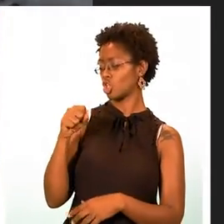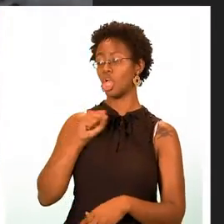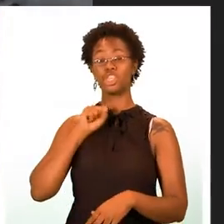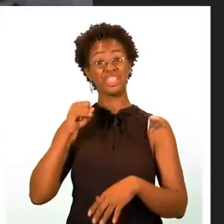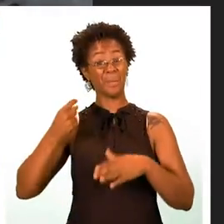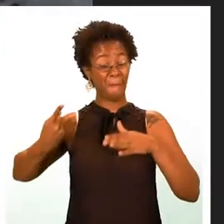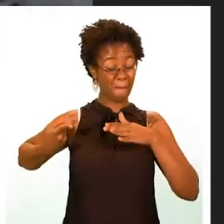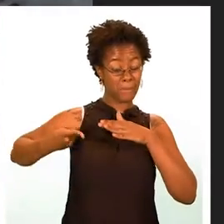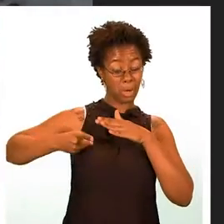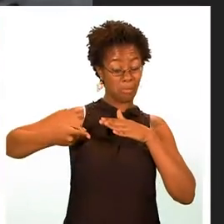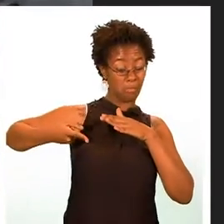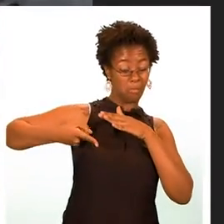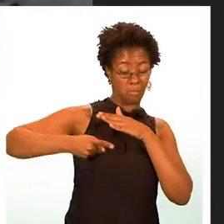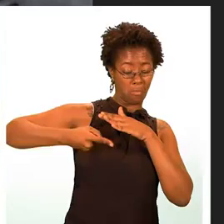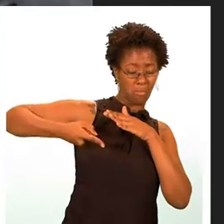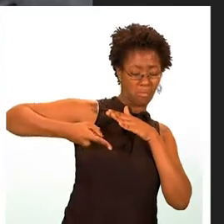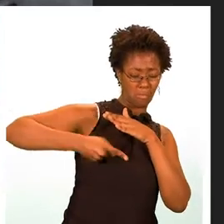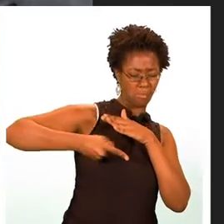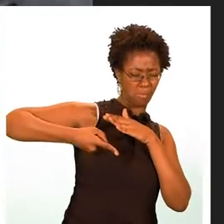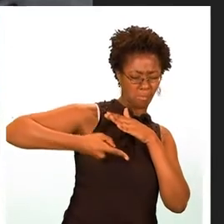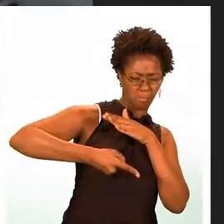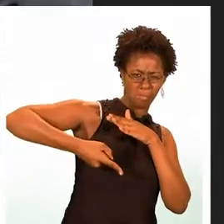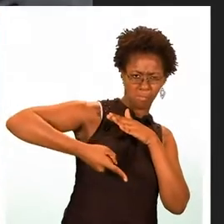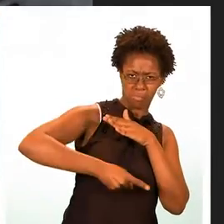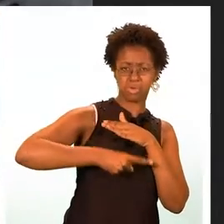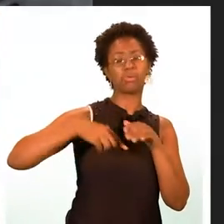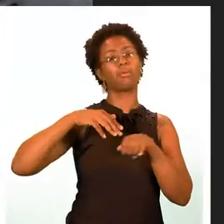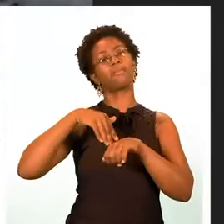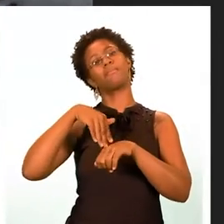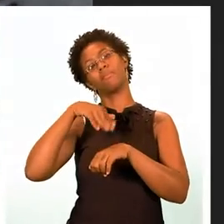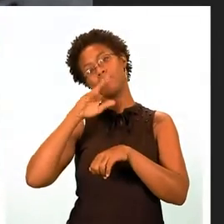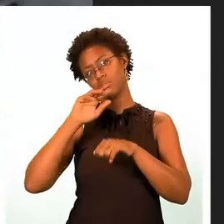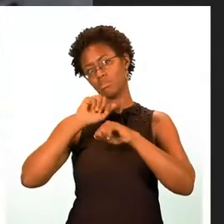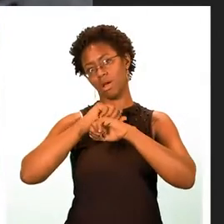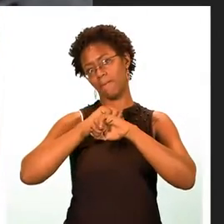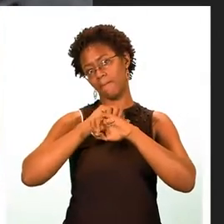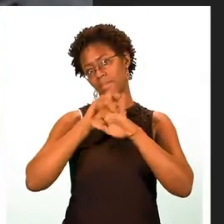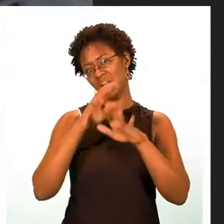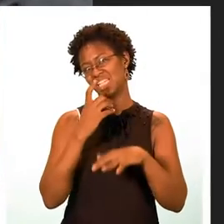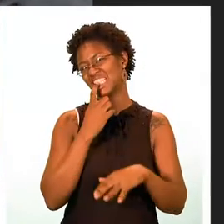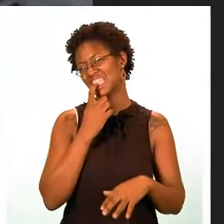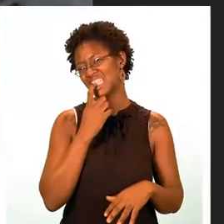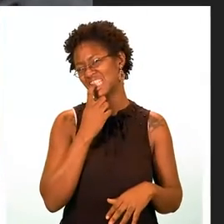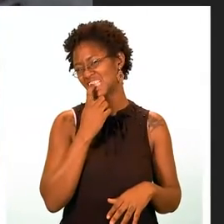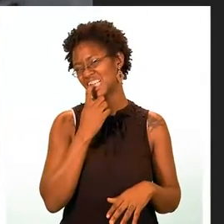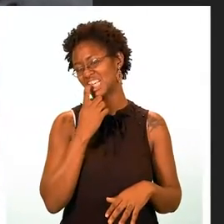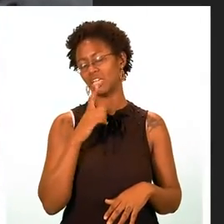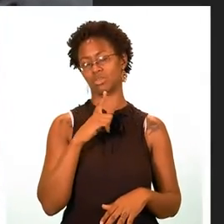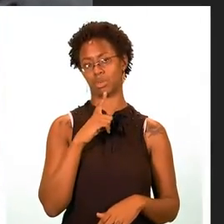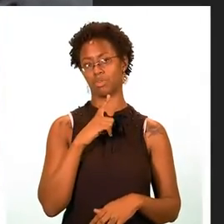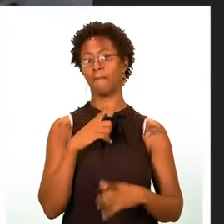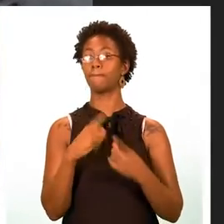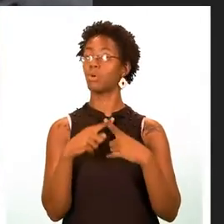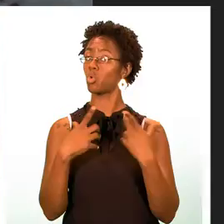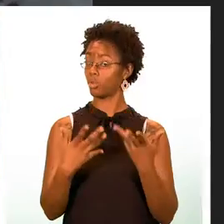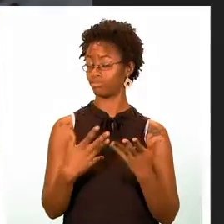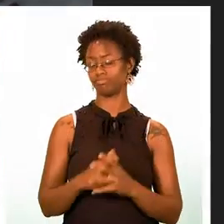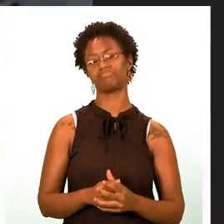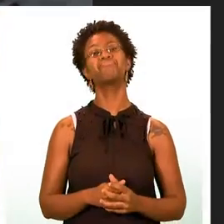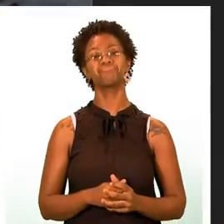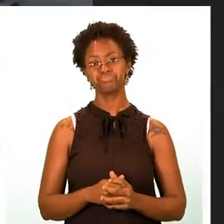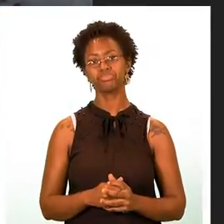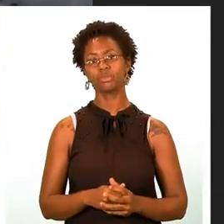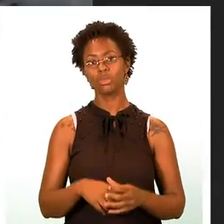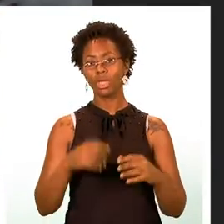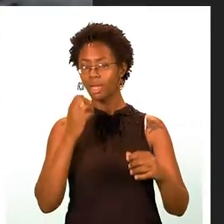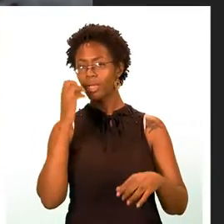mais profundo, mais translúcido ele é. Então, você vai... Porque você